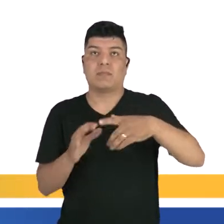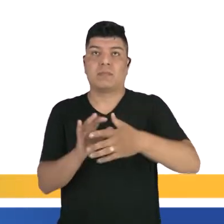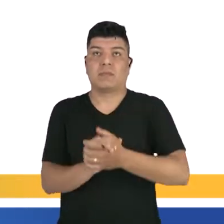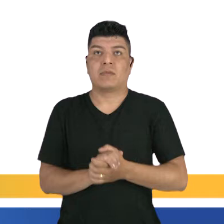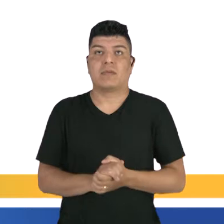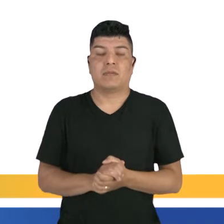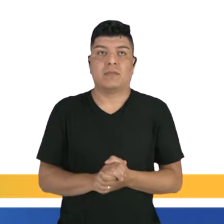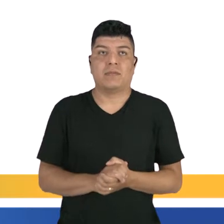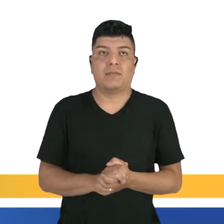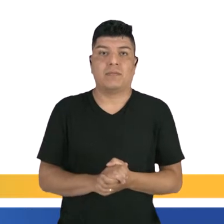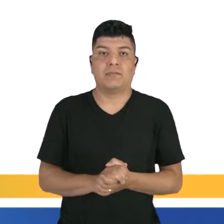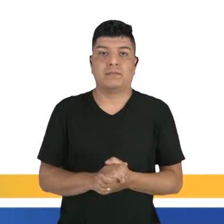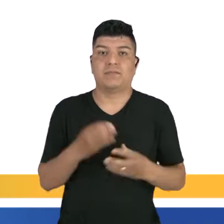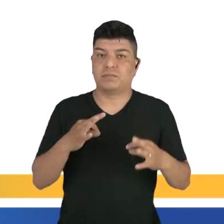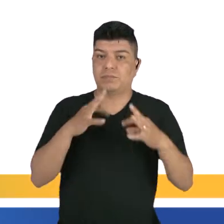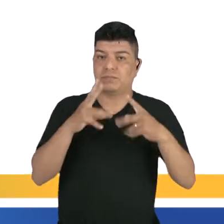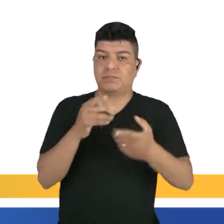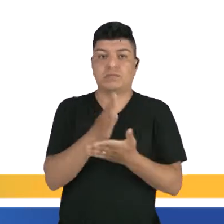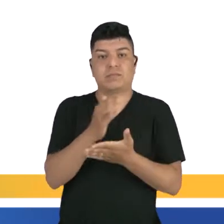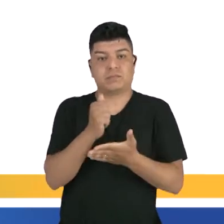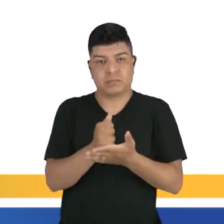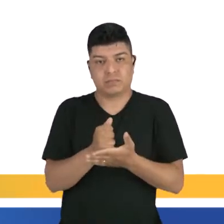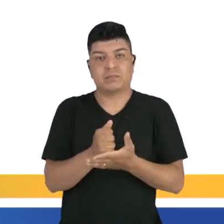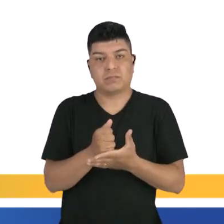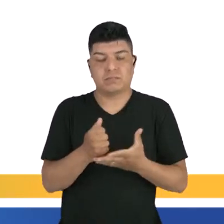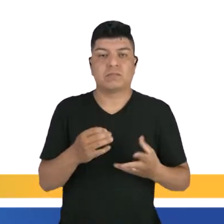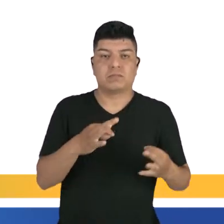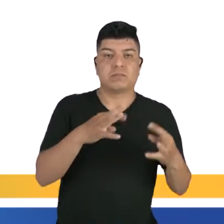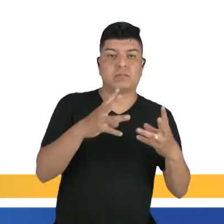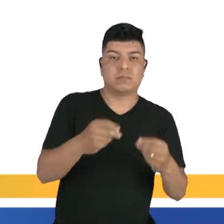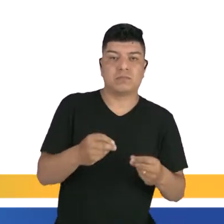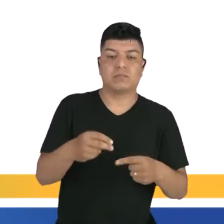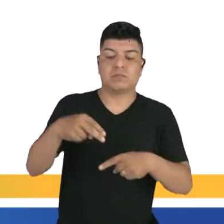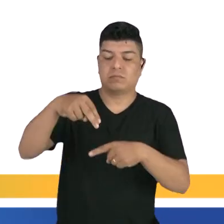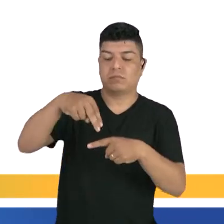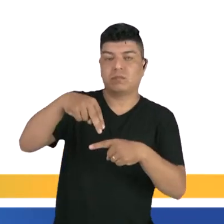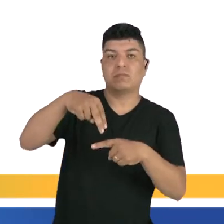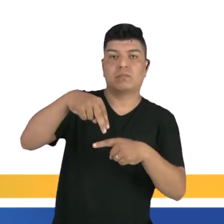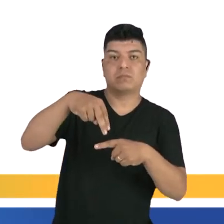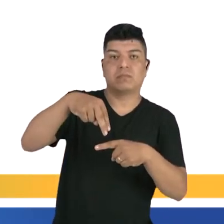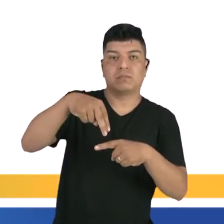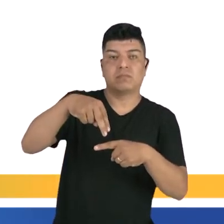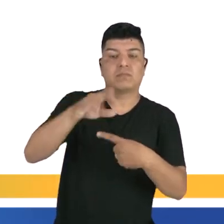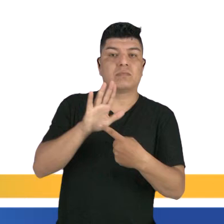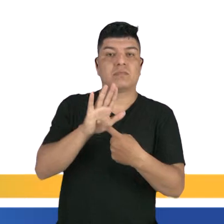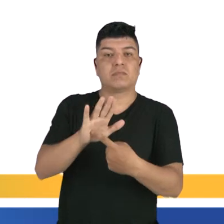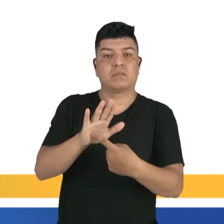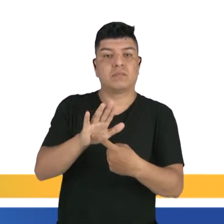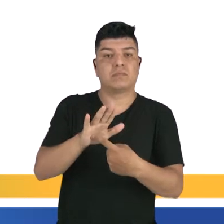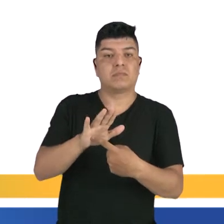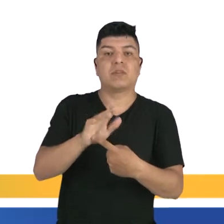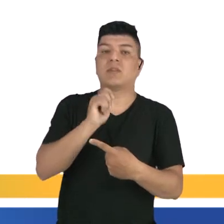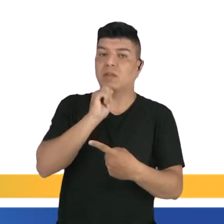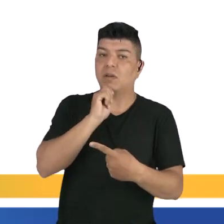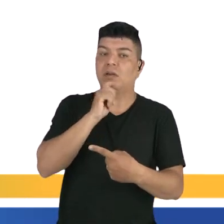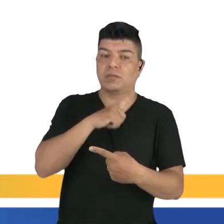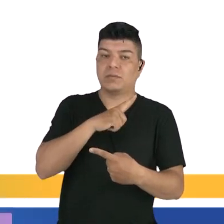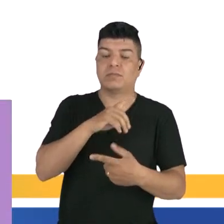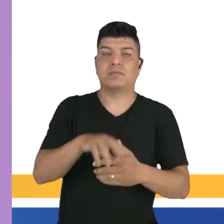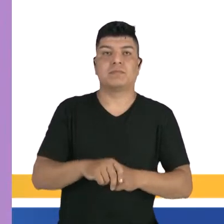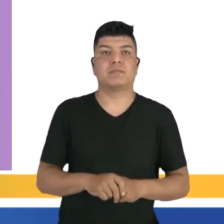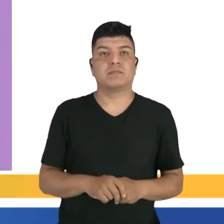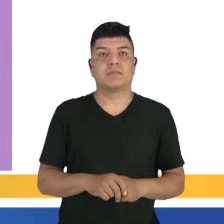parte inteira foi dividida, o todo, e o numerador indica a quantidade de partes